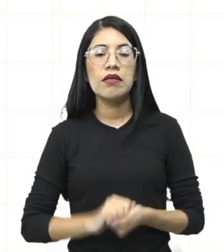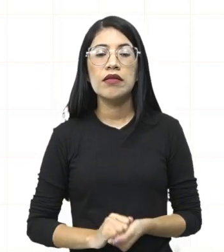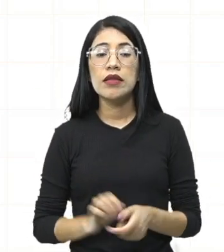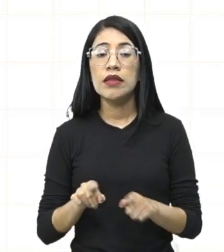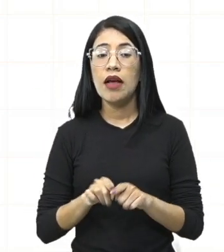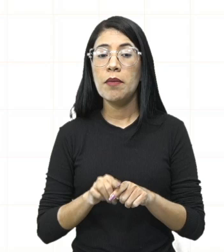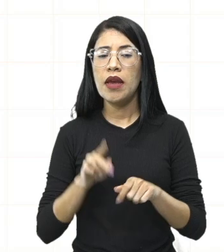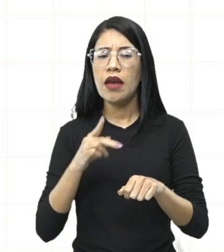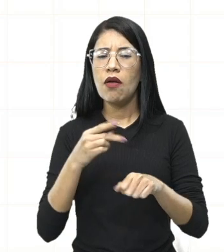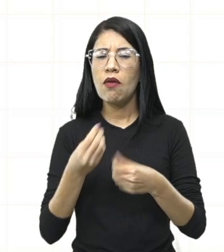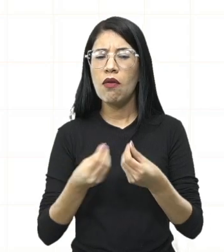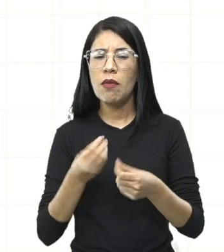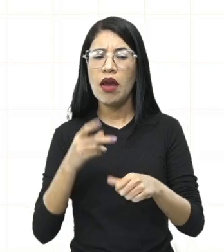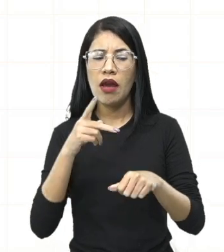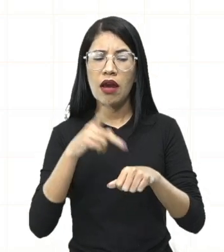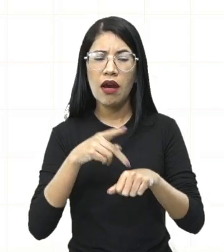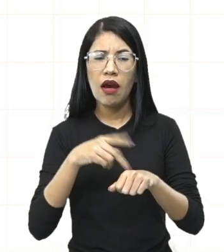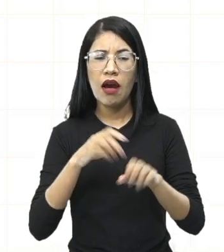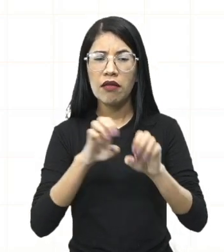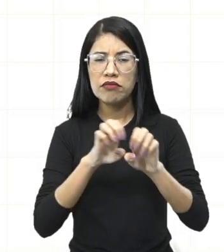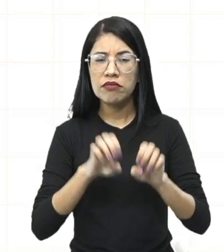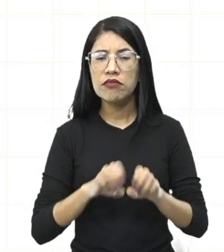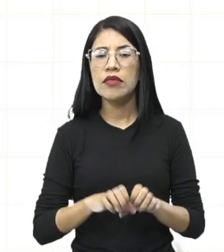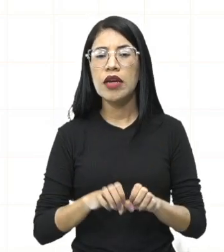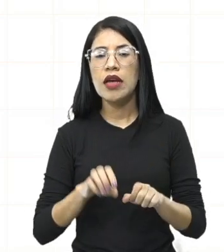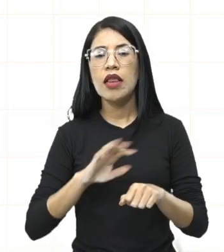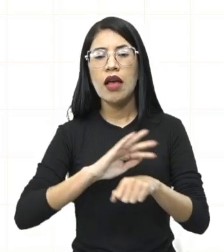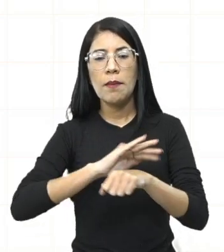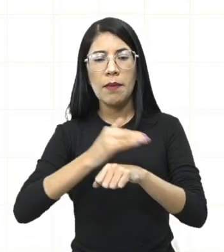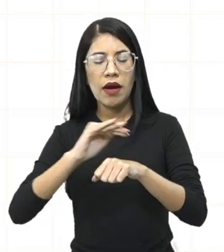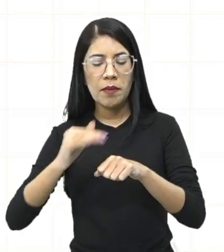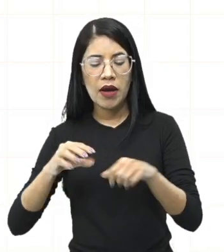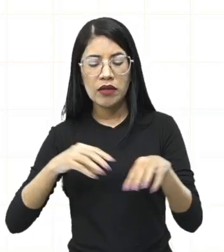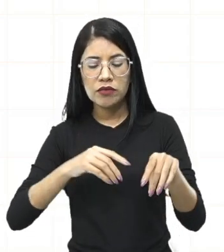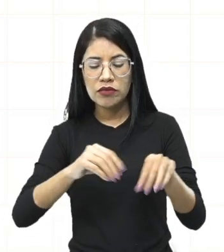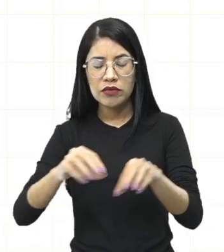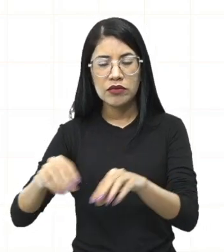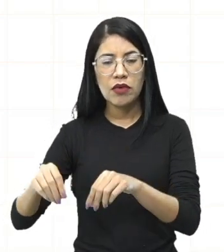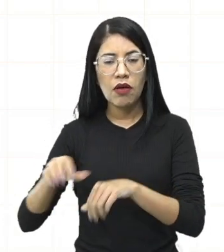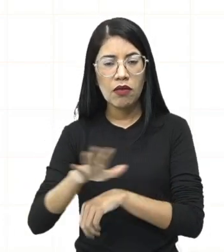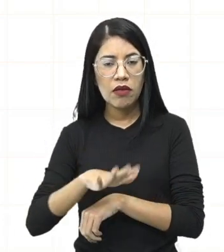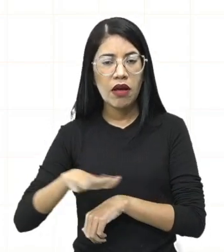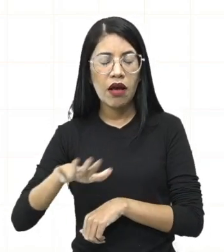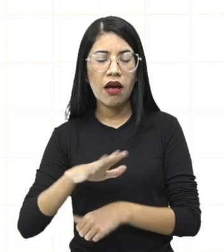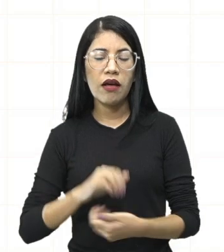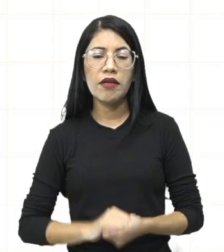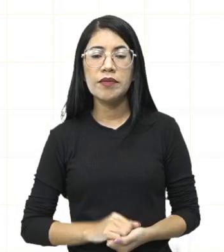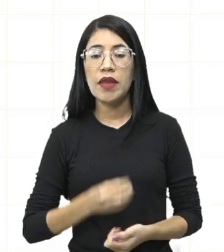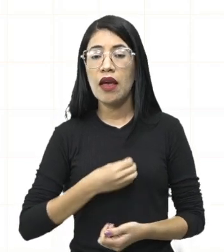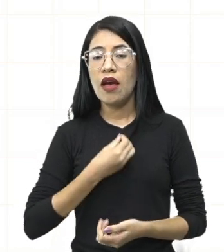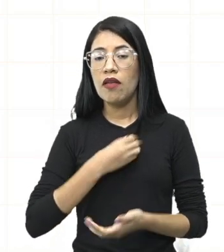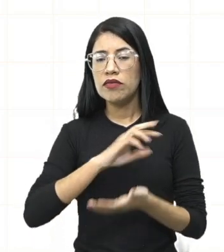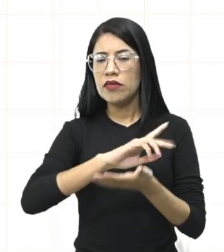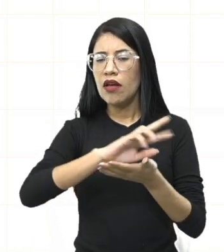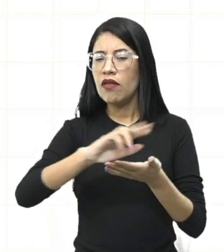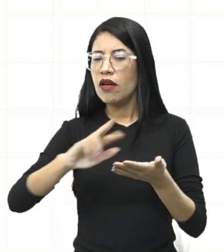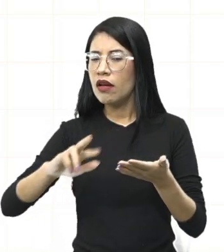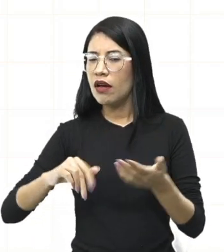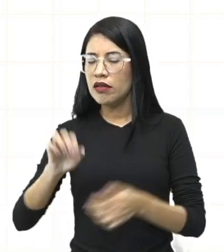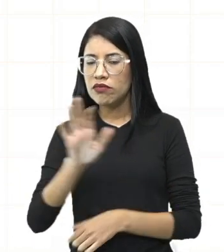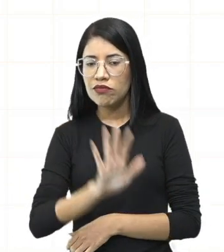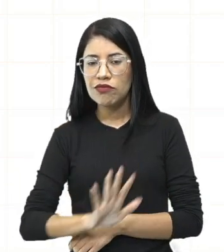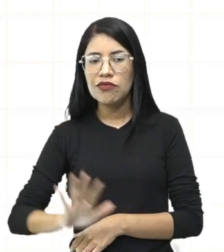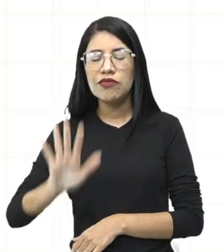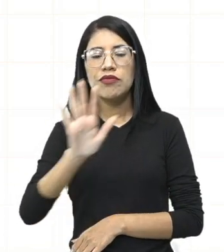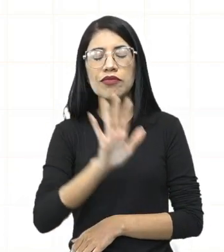estabilidade geológica também, do relevo predominante, do solo daquela região, da biodiversidade em geral,